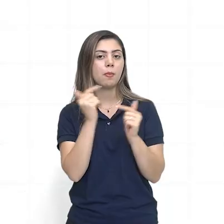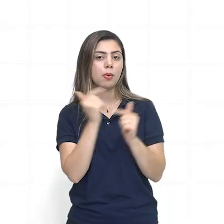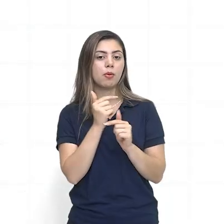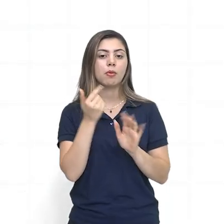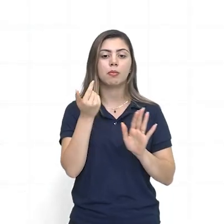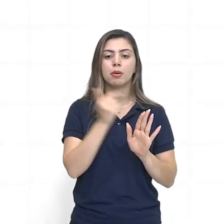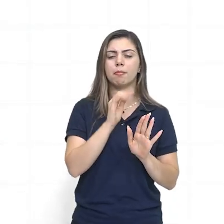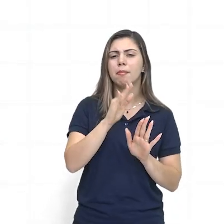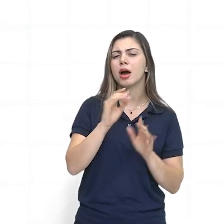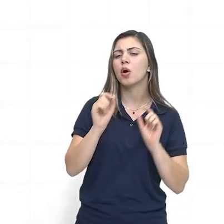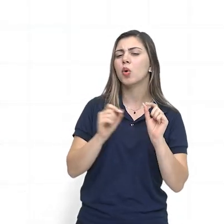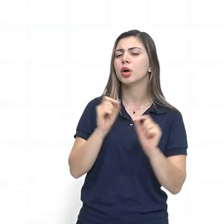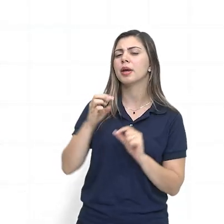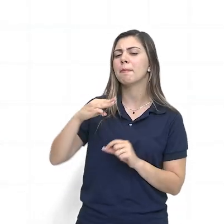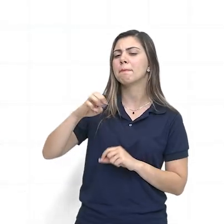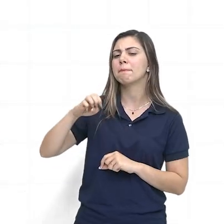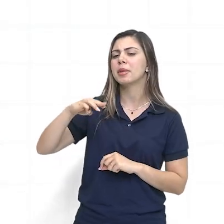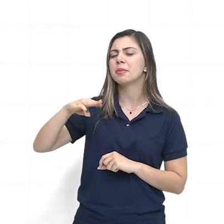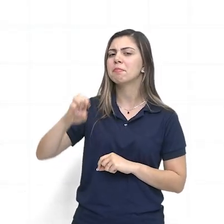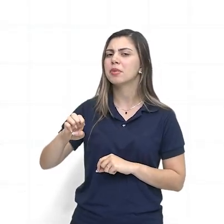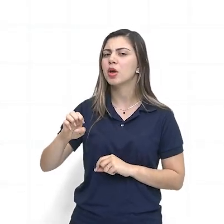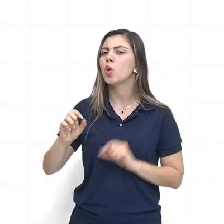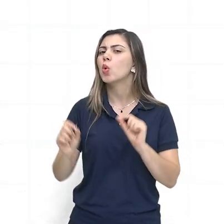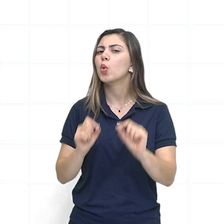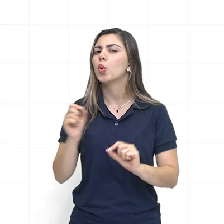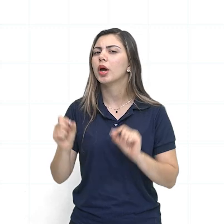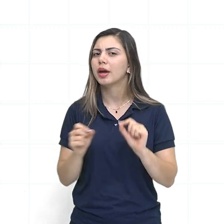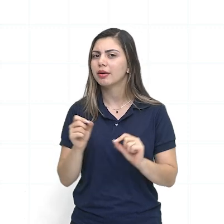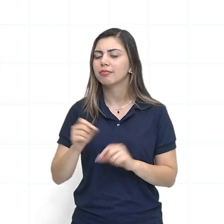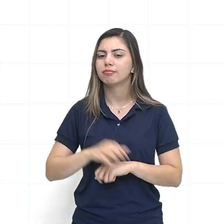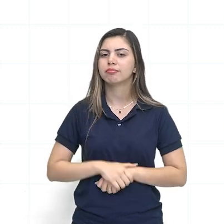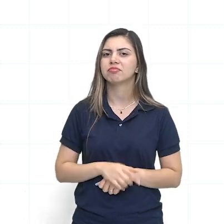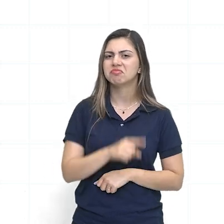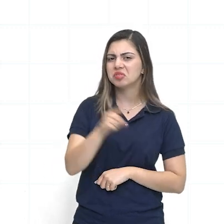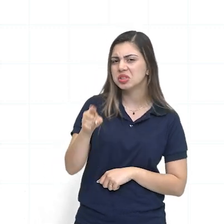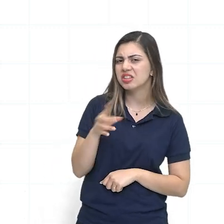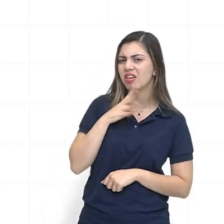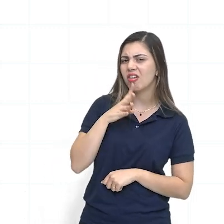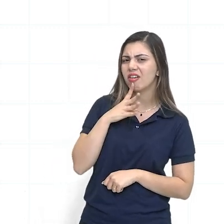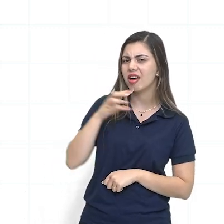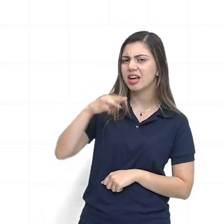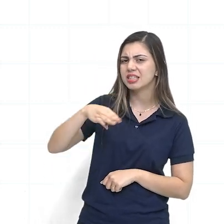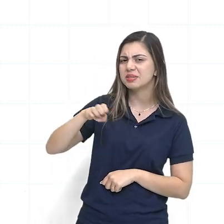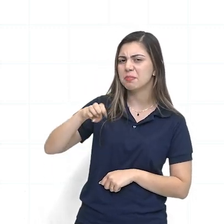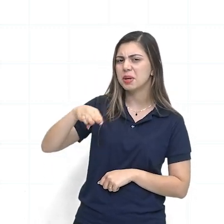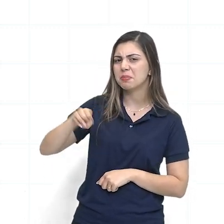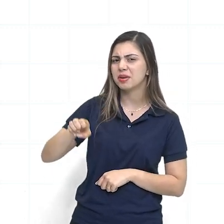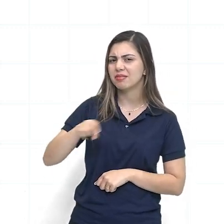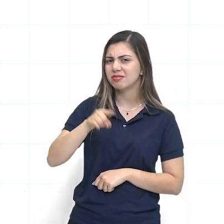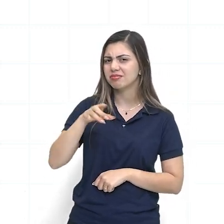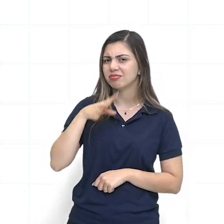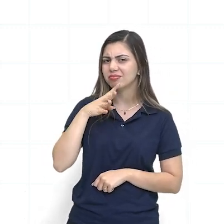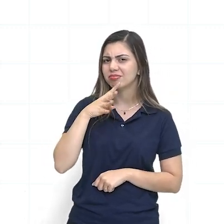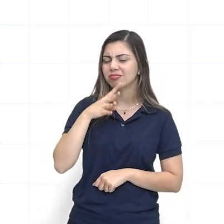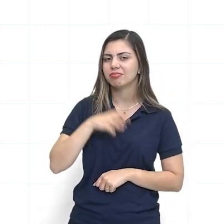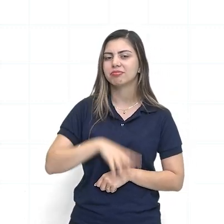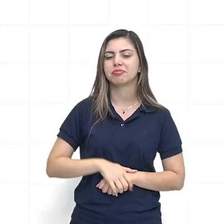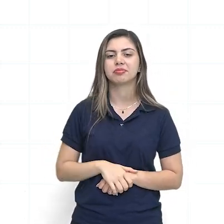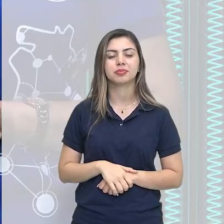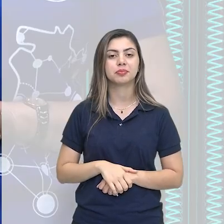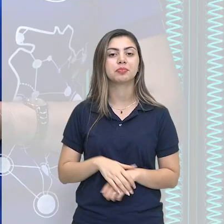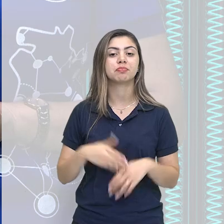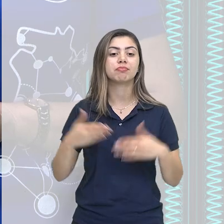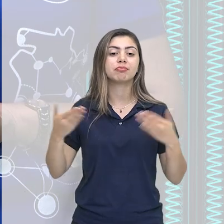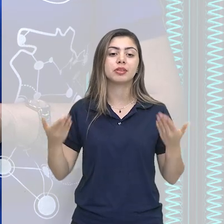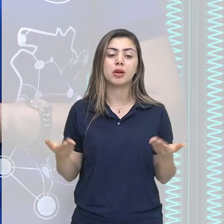os memes, né? O que vem ser um meme? Você já ouviu falar sobre esse assunto? Então,